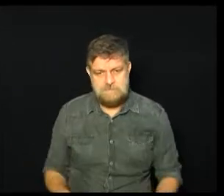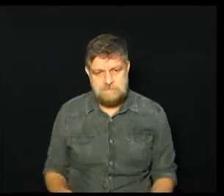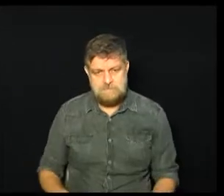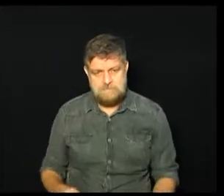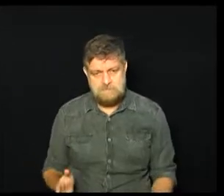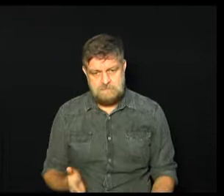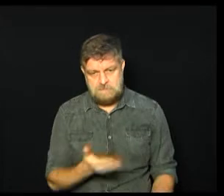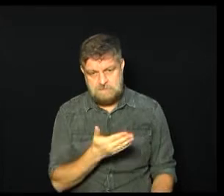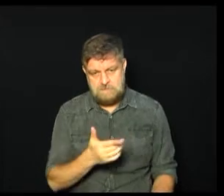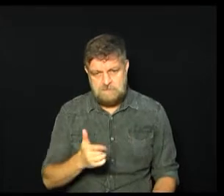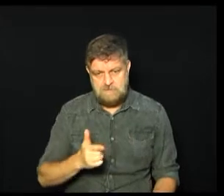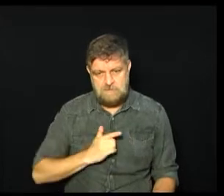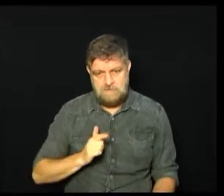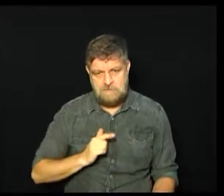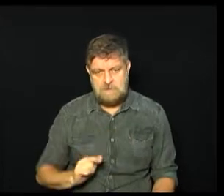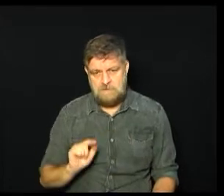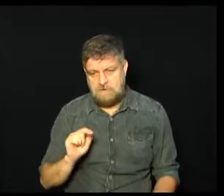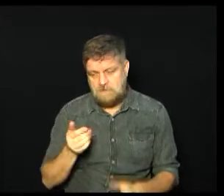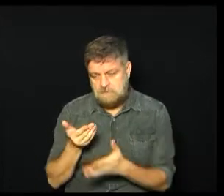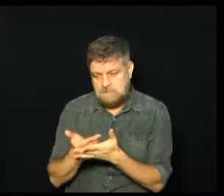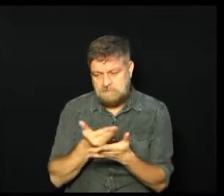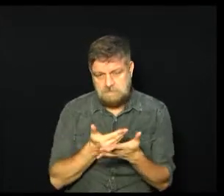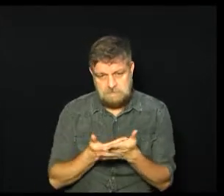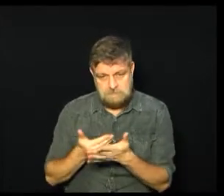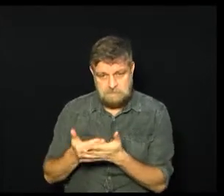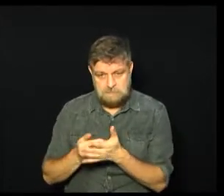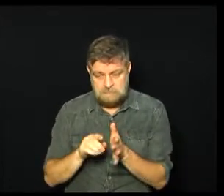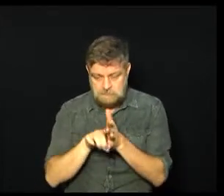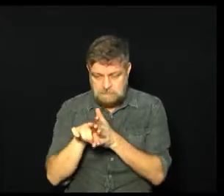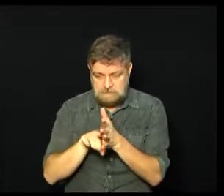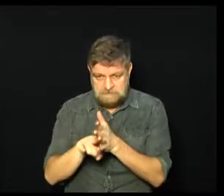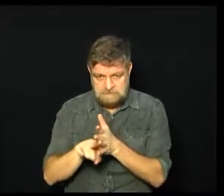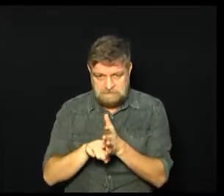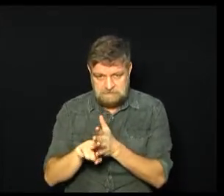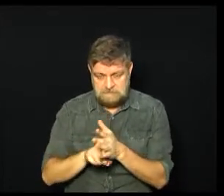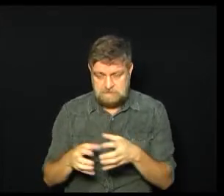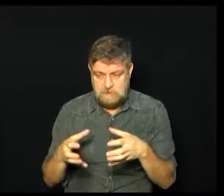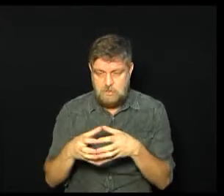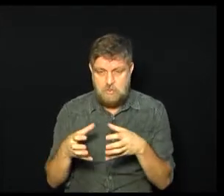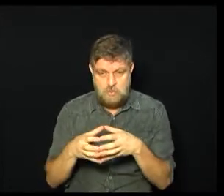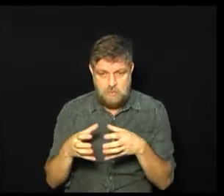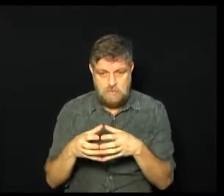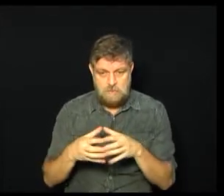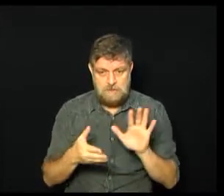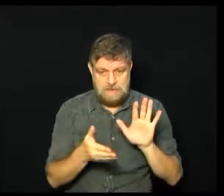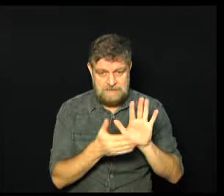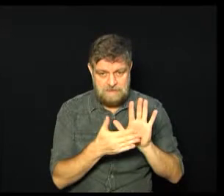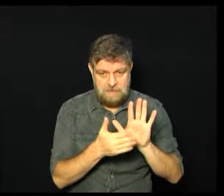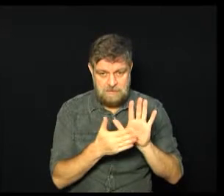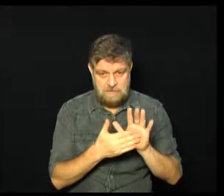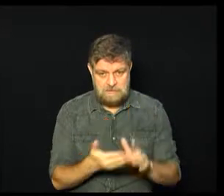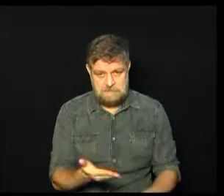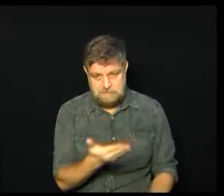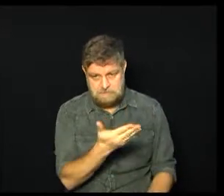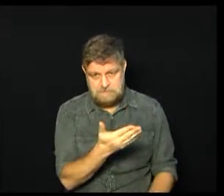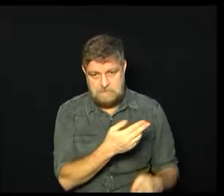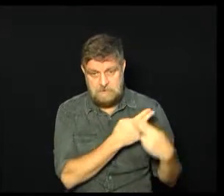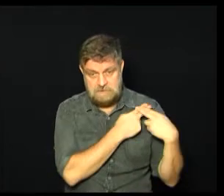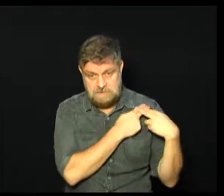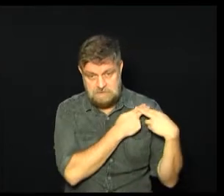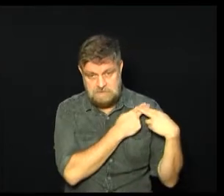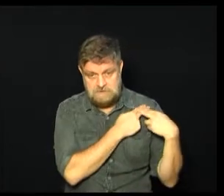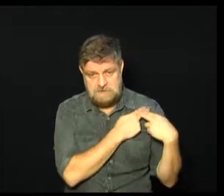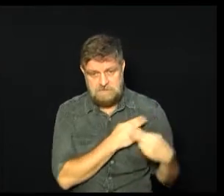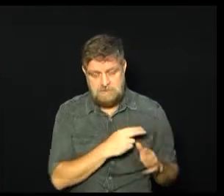Aqui estão os créditos dos que participaram, né, da elaboração dessa propositura inicial.